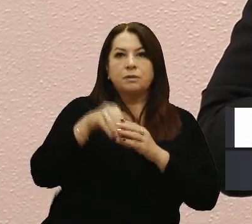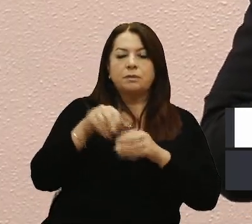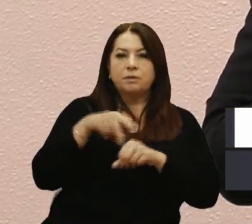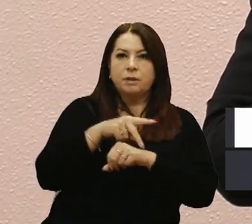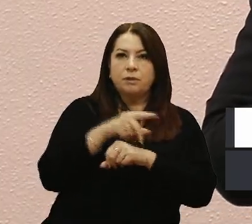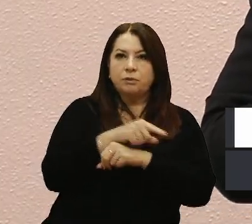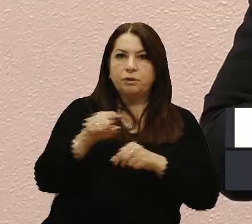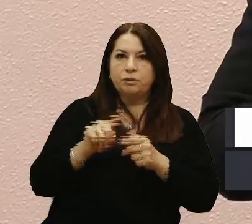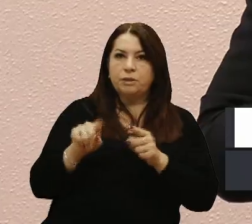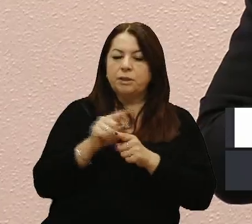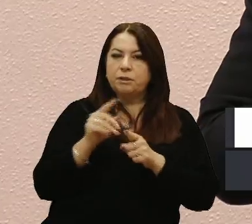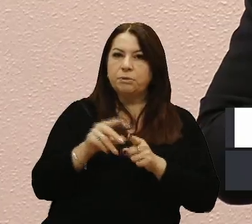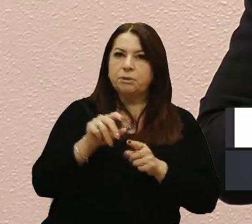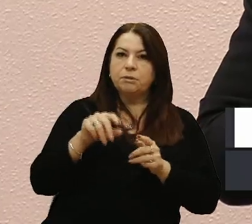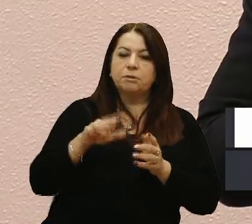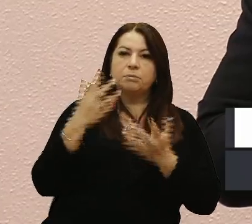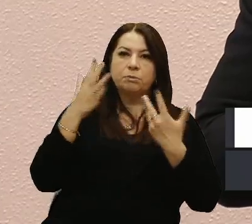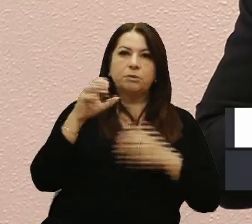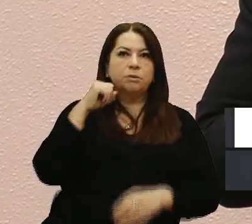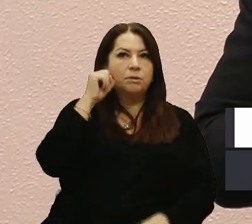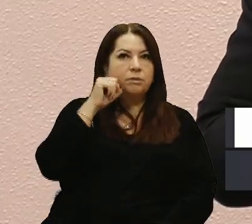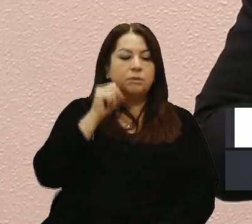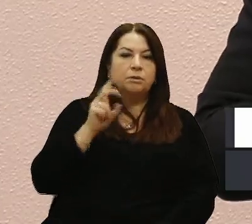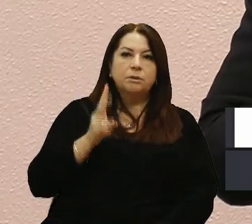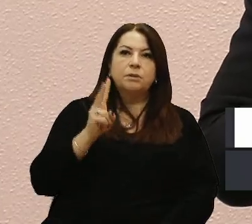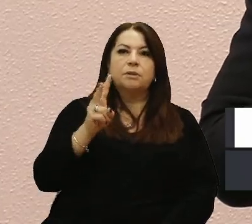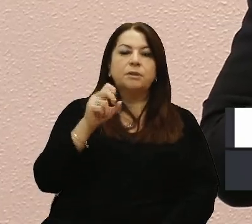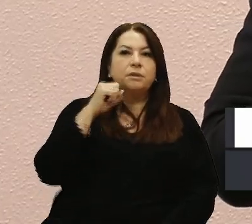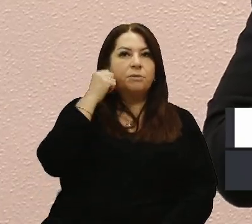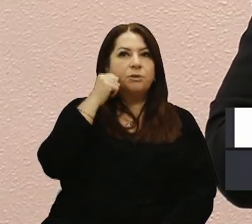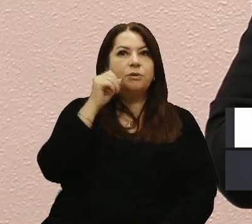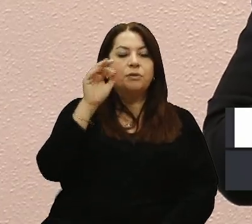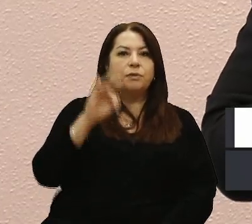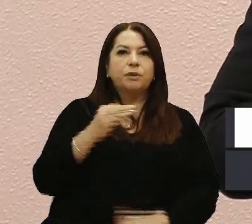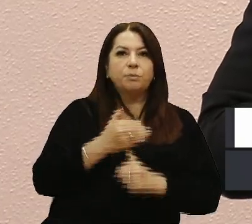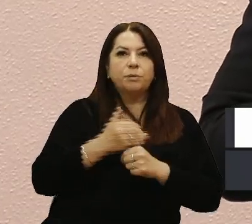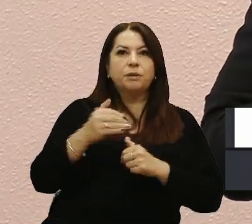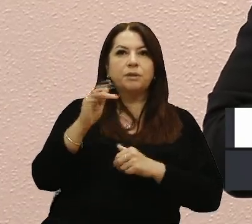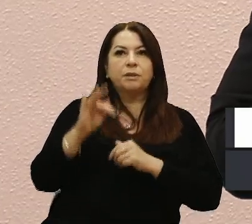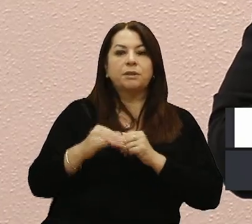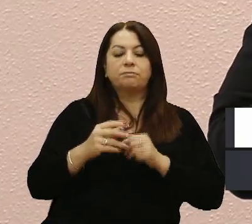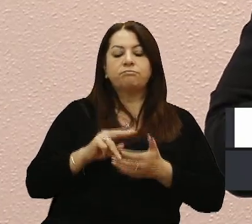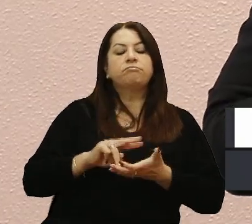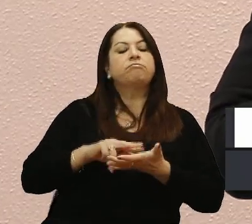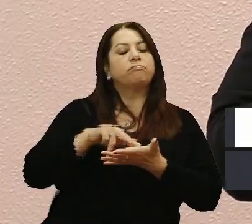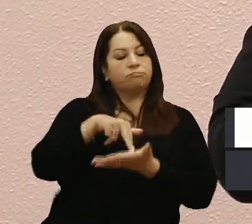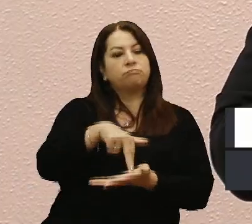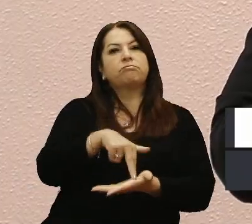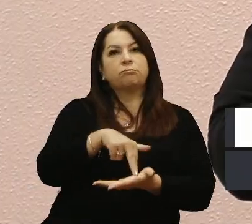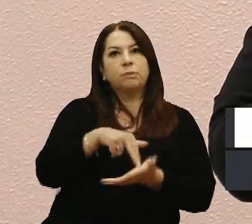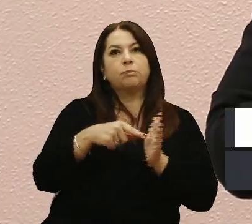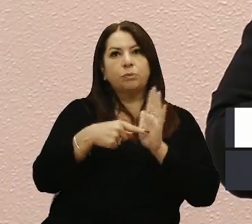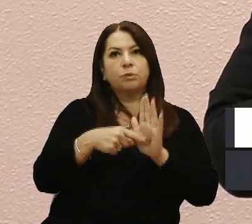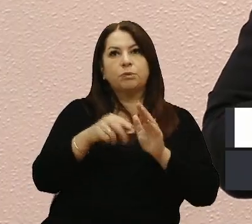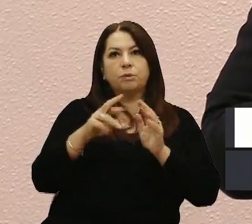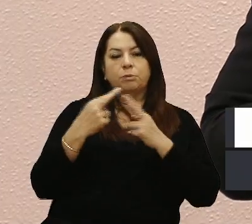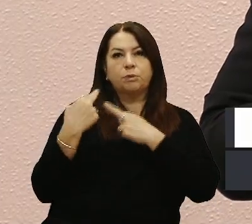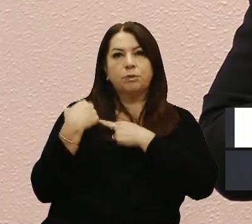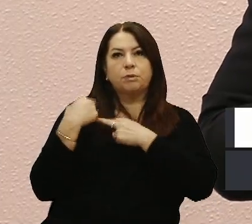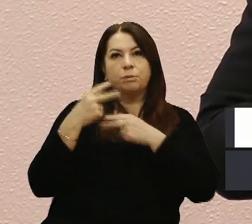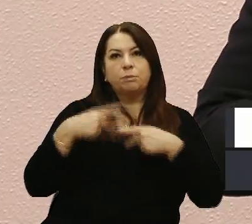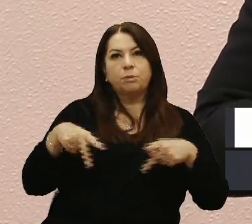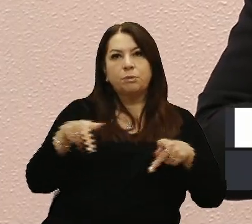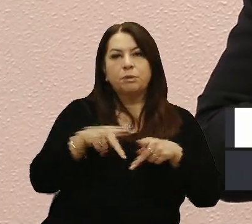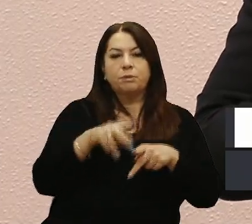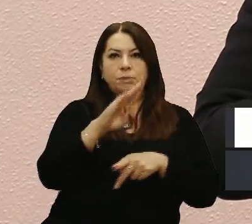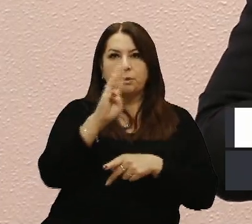Então, parabéns aos senadores, na pessoa do nosso sempre senador, que encerra o mandato final do ano de cabeça erguida, demonstrando responsabilidade com a população